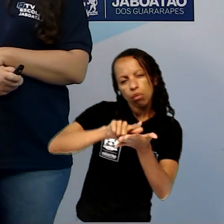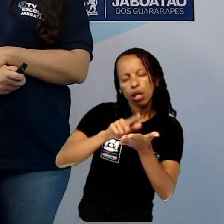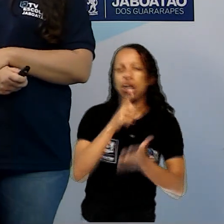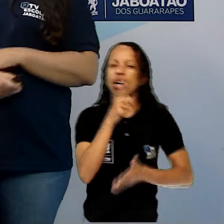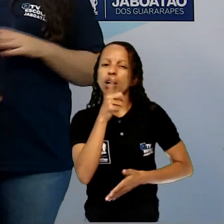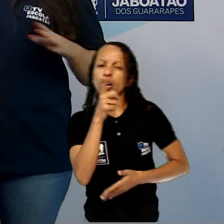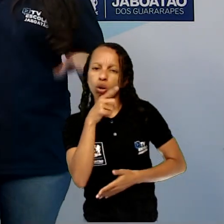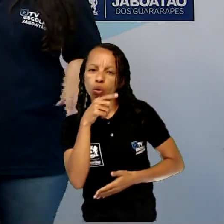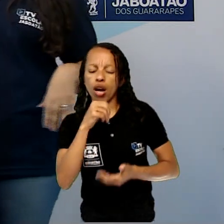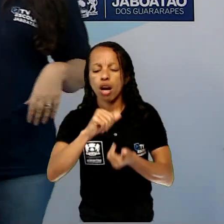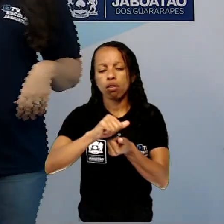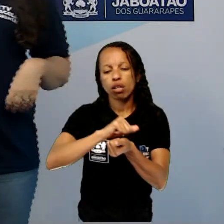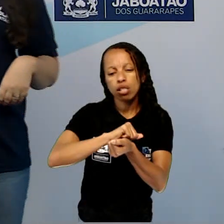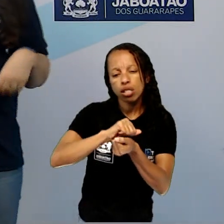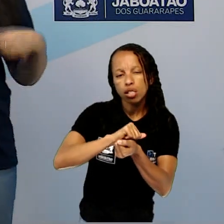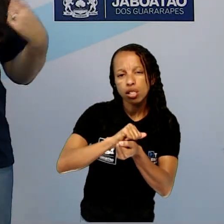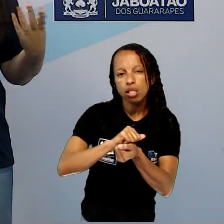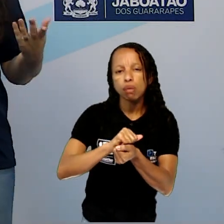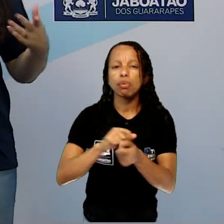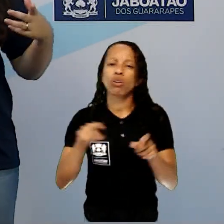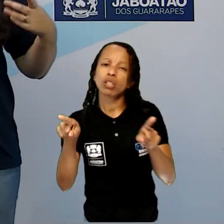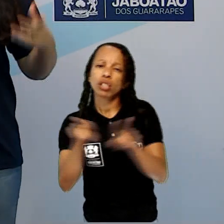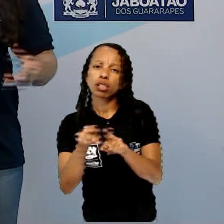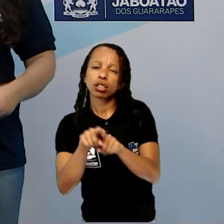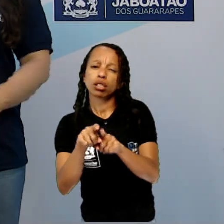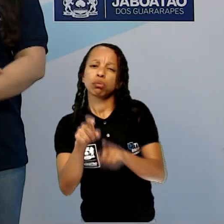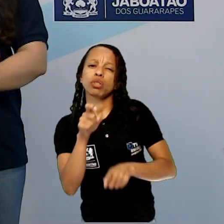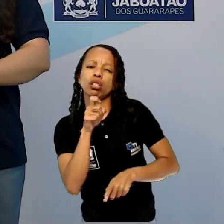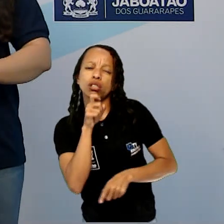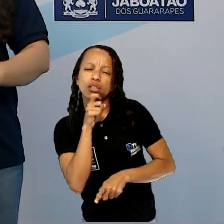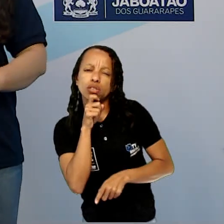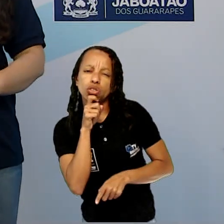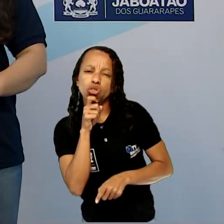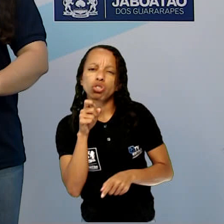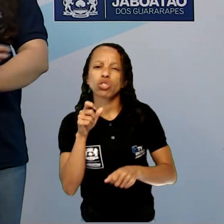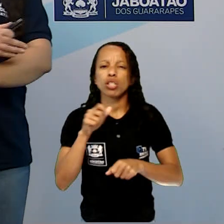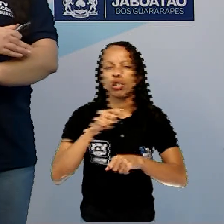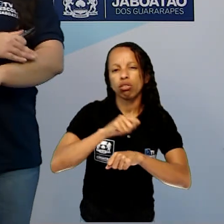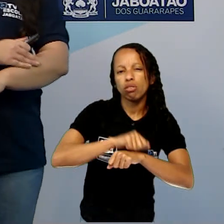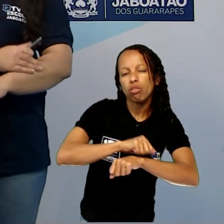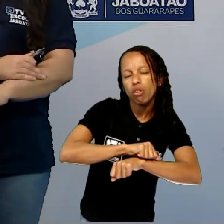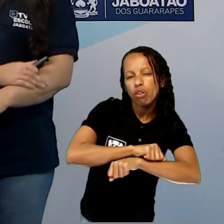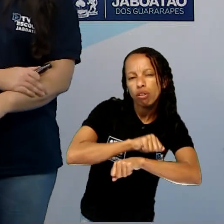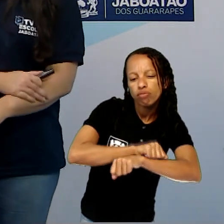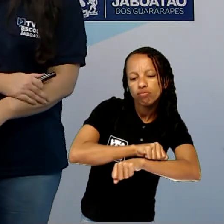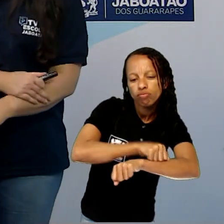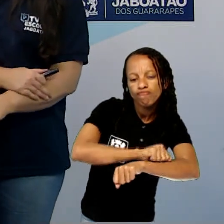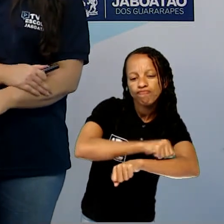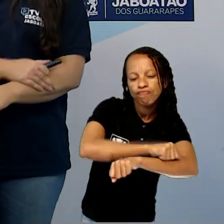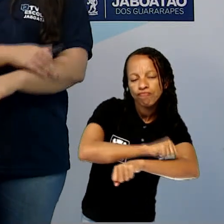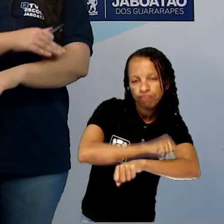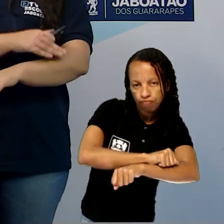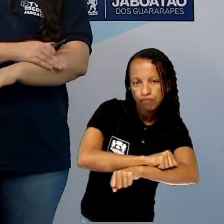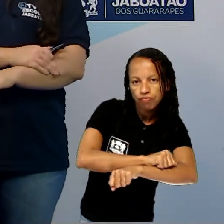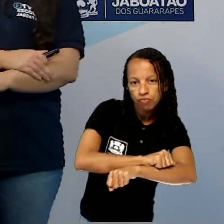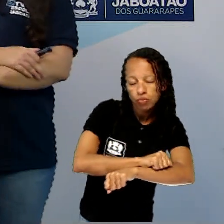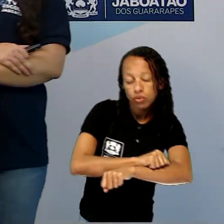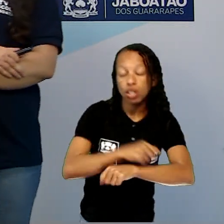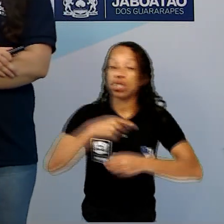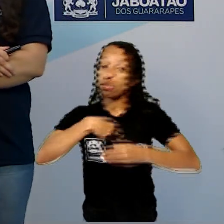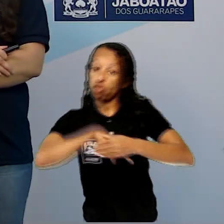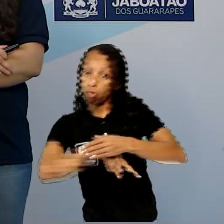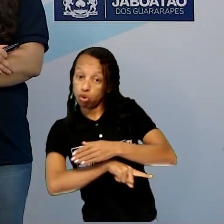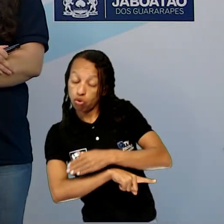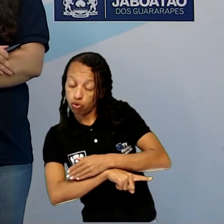gelo. Se for um ferimento profundo, de repente está saindo lá muito sangue, você vai pressionar com um pano limpo e